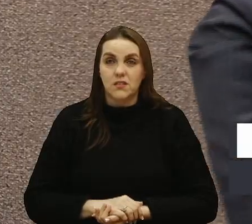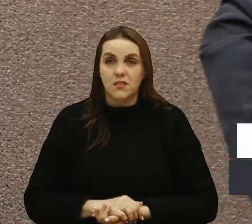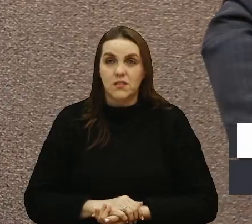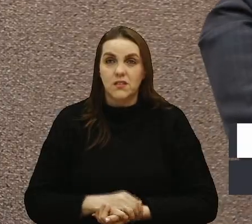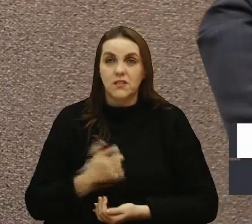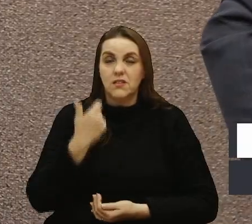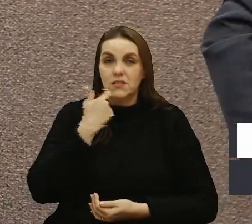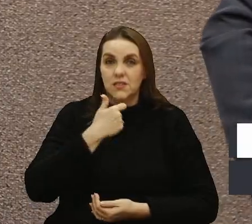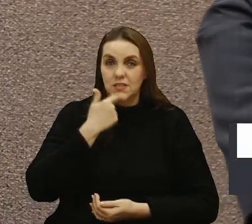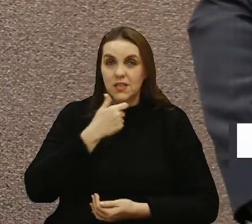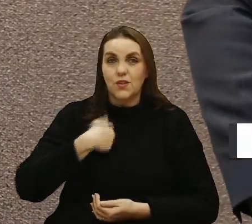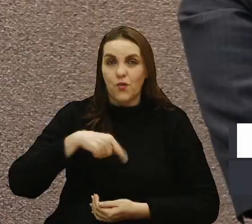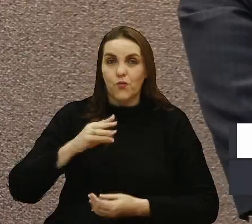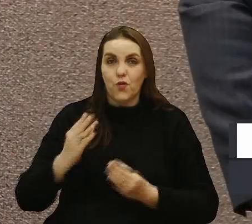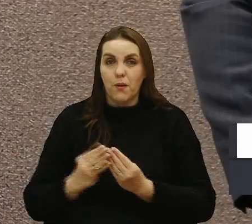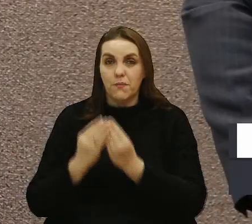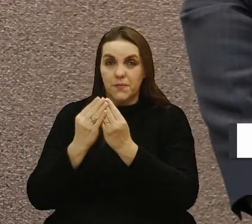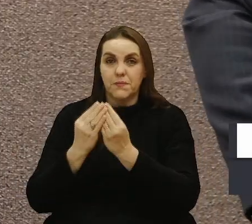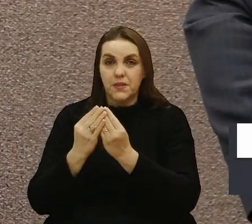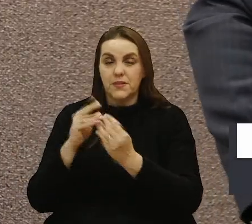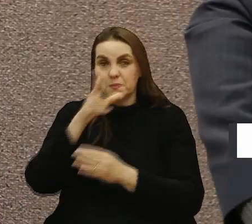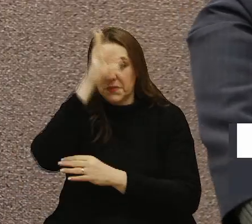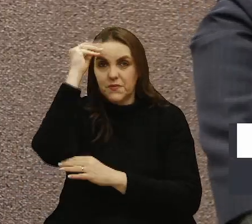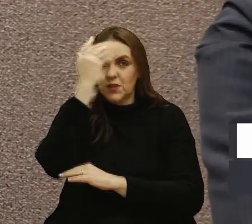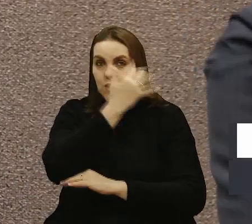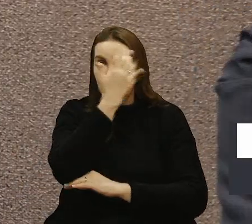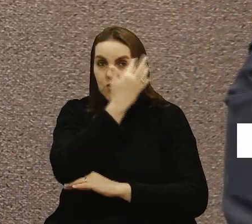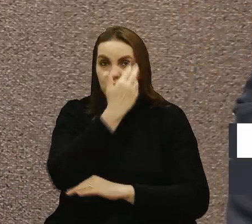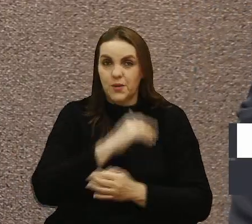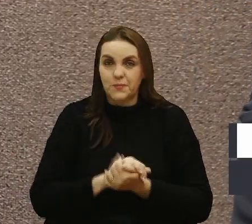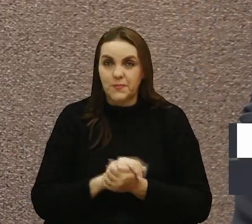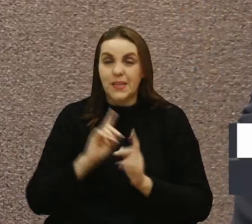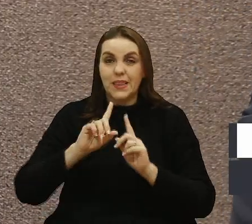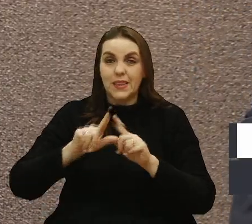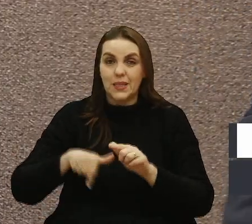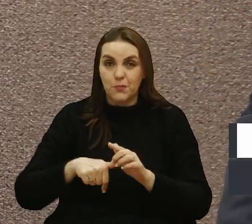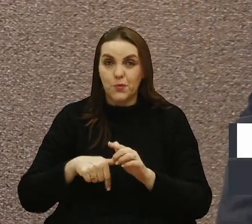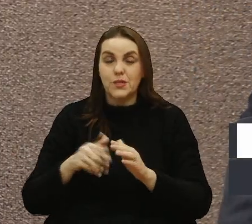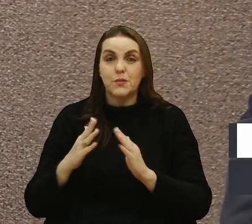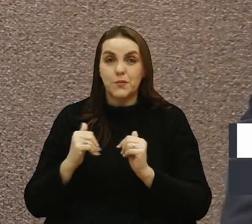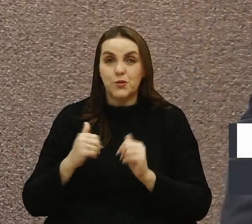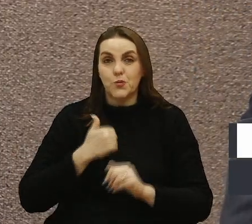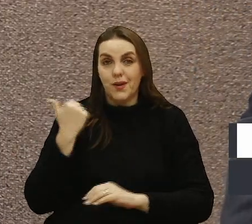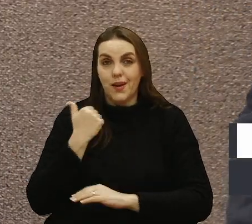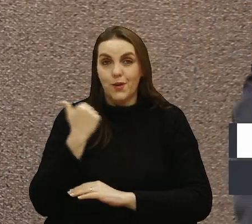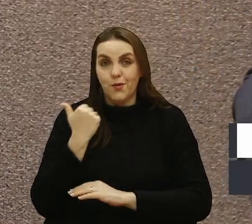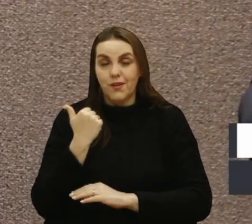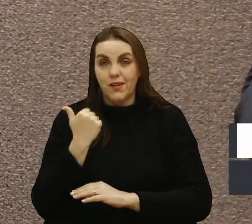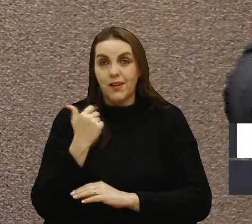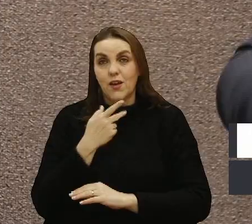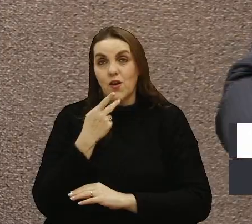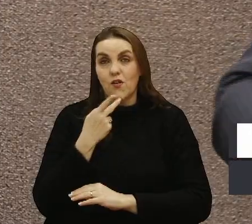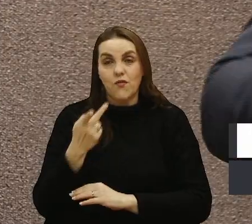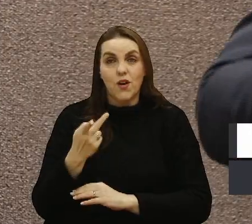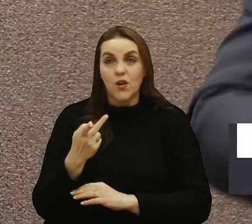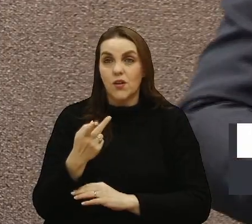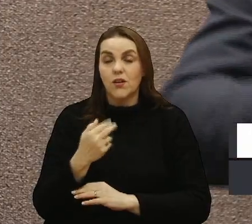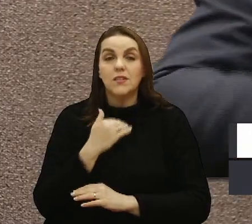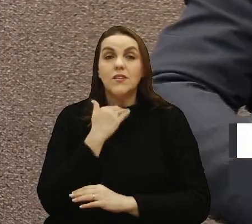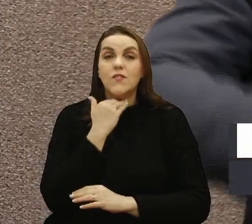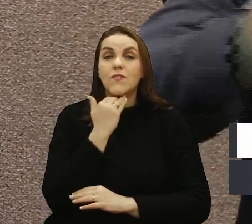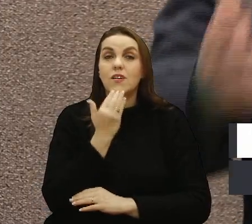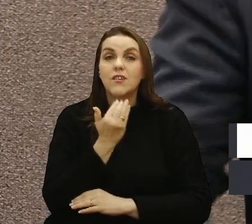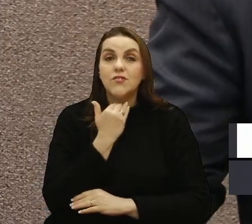Sexta-feira eu fui na missa com o prefeito Adiló. E depois ele pediu uma carona, eu disse, prefeito, não vai